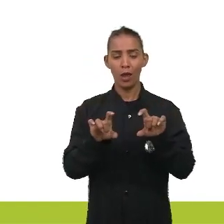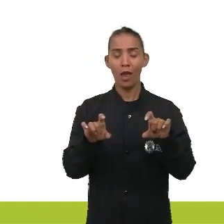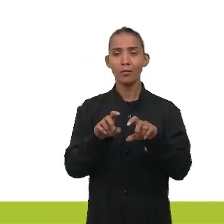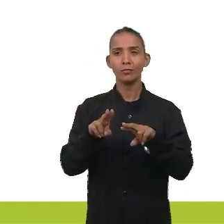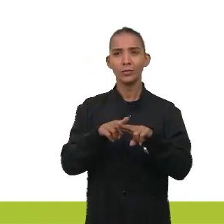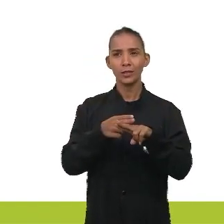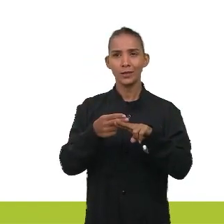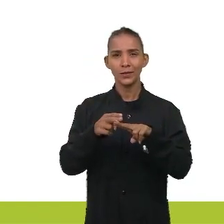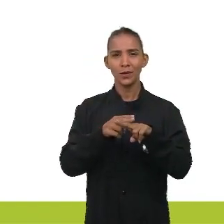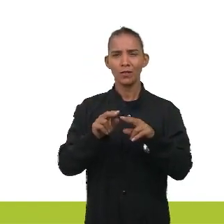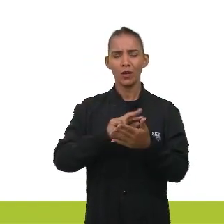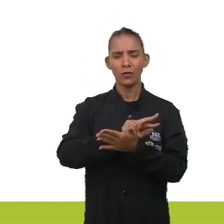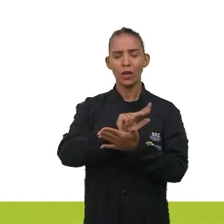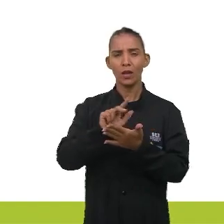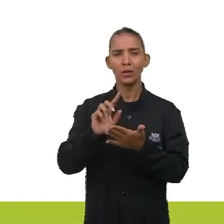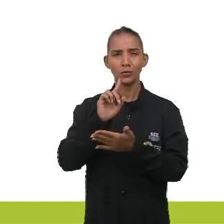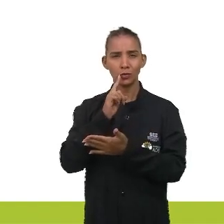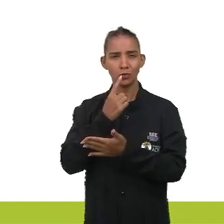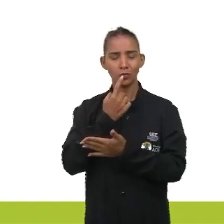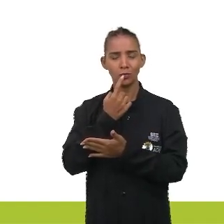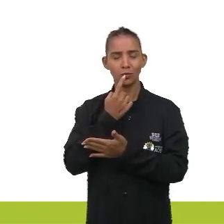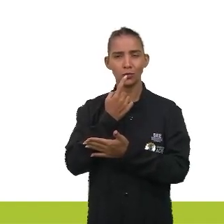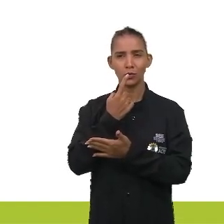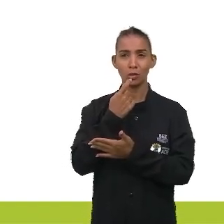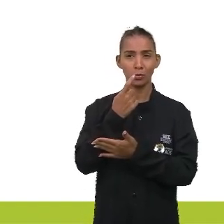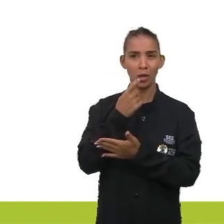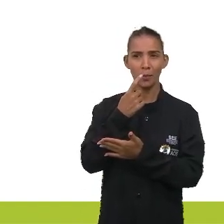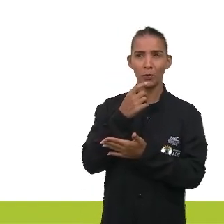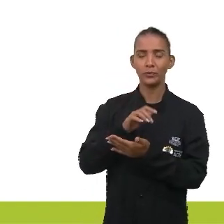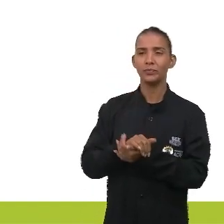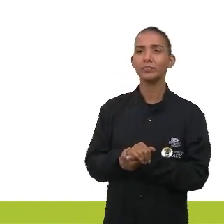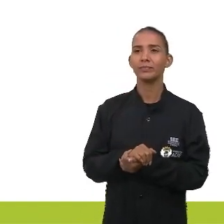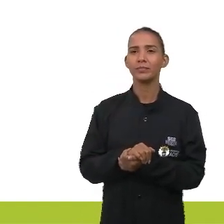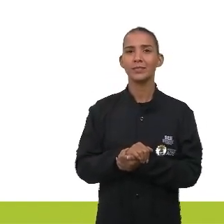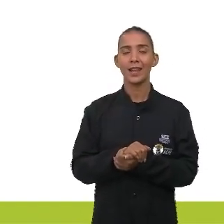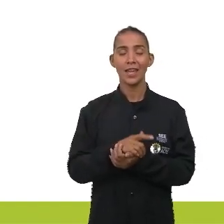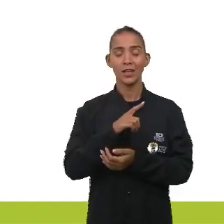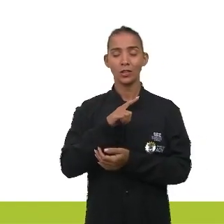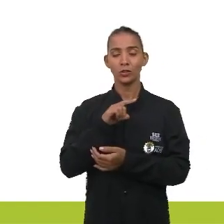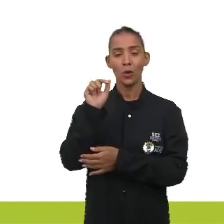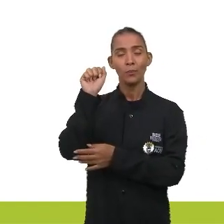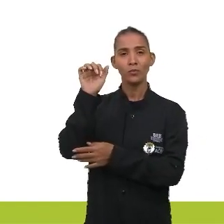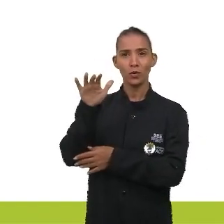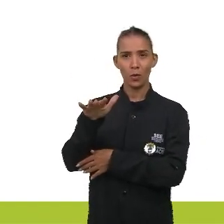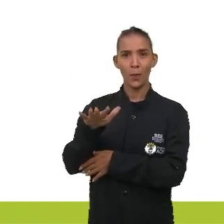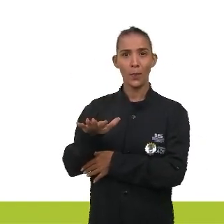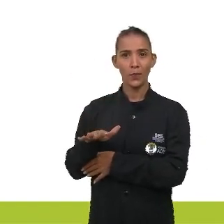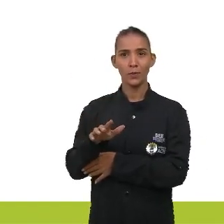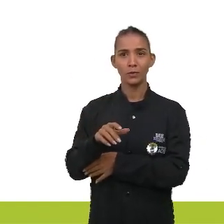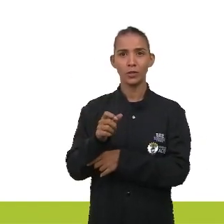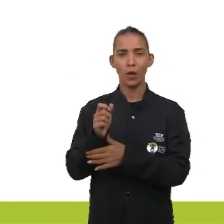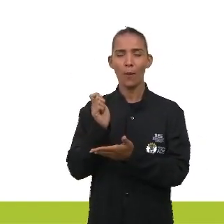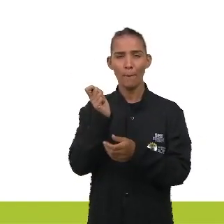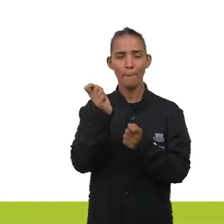chocolate de diversos sabores. Numa promoção, era possível comprar com desconto